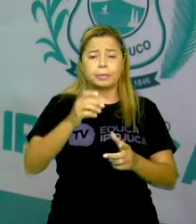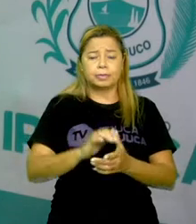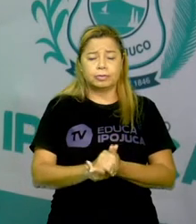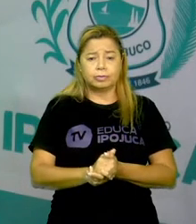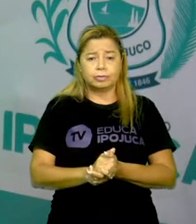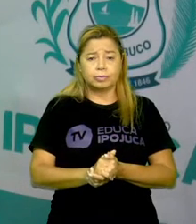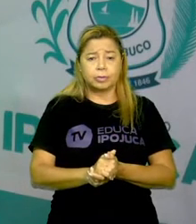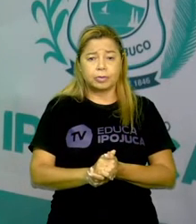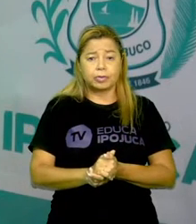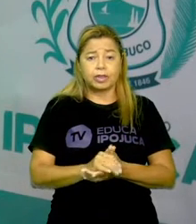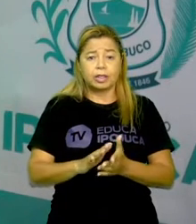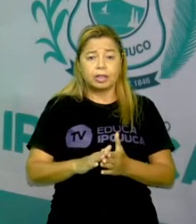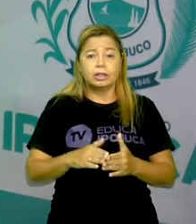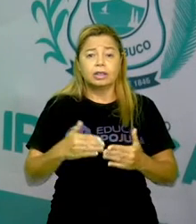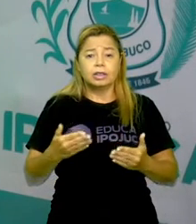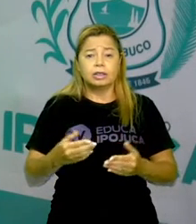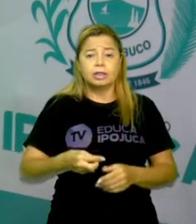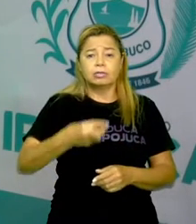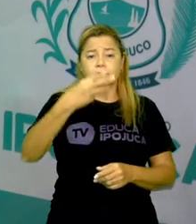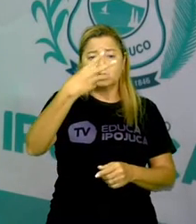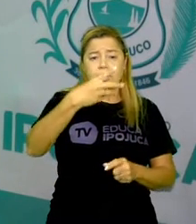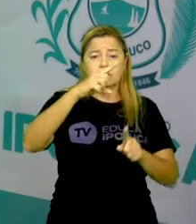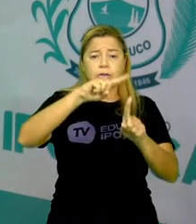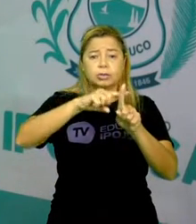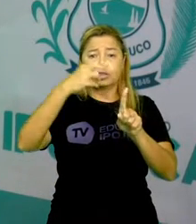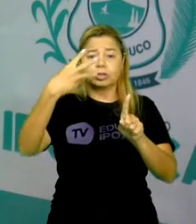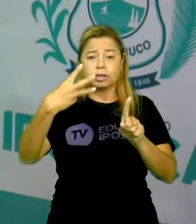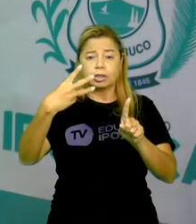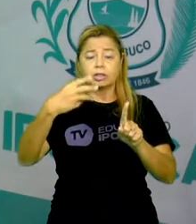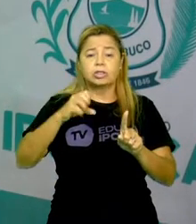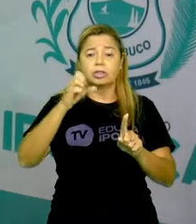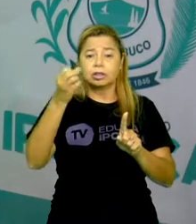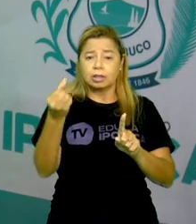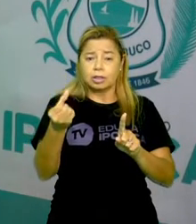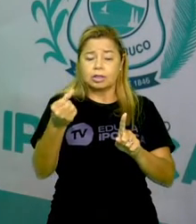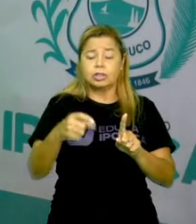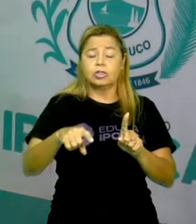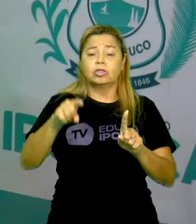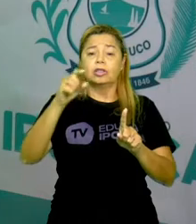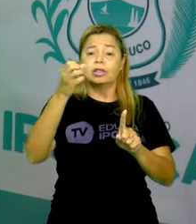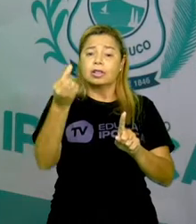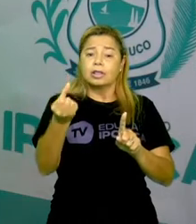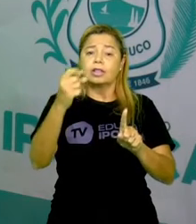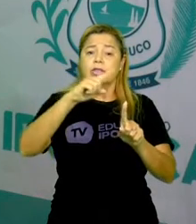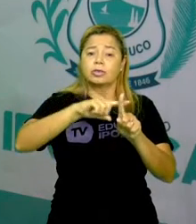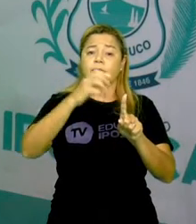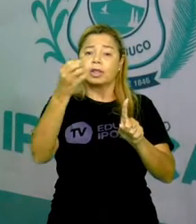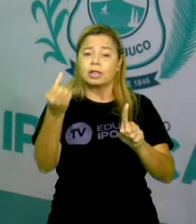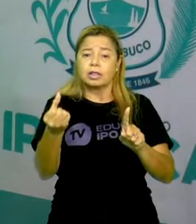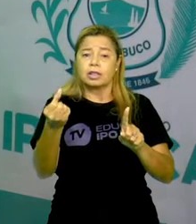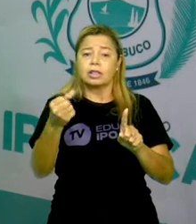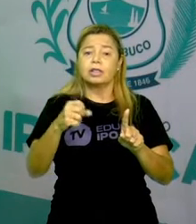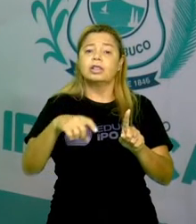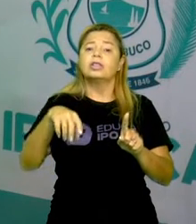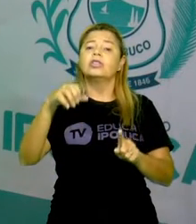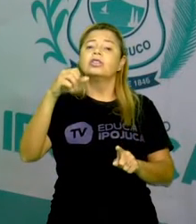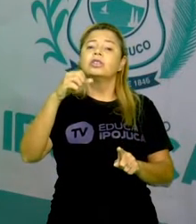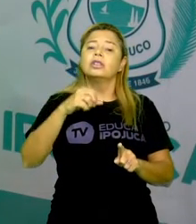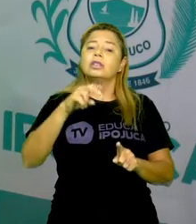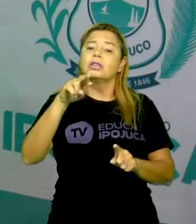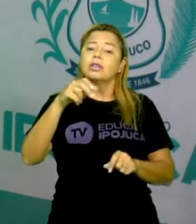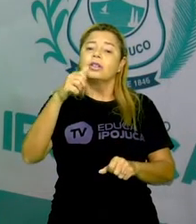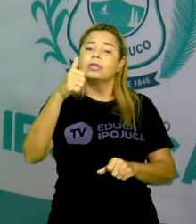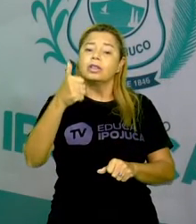seguinte: 3 mais 3, 6. 6 mais 6, 12. E 12 mais 12,